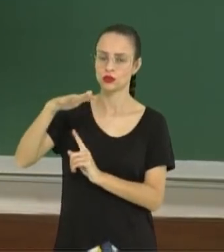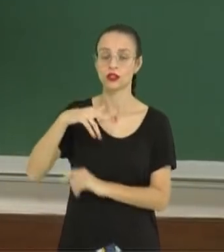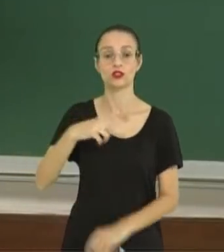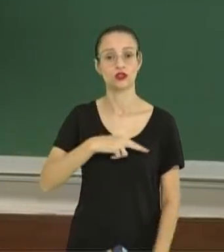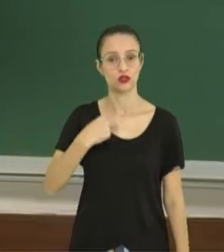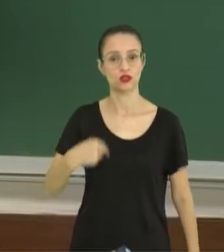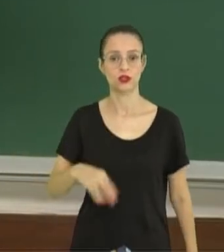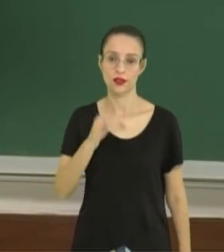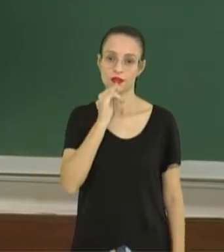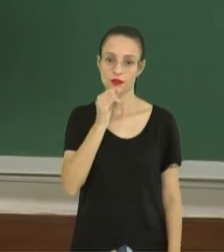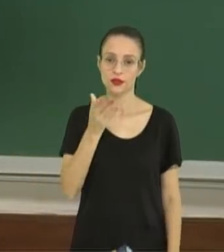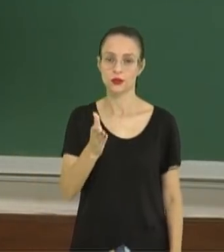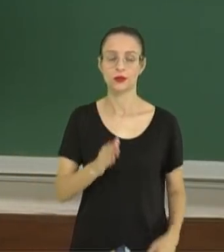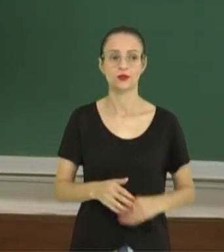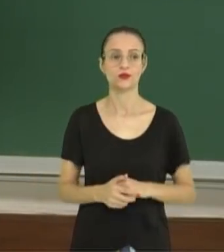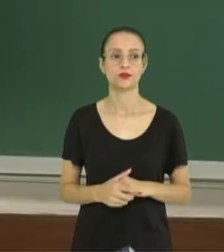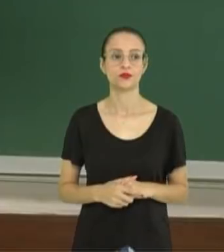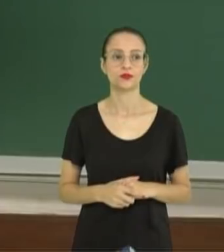China é um caso assim, né?